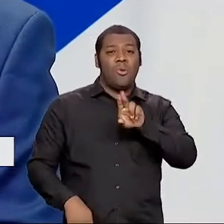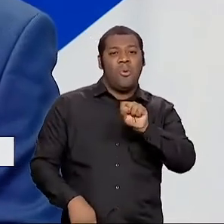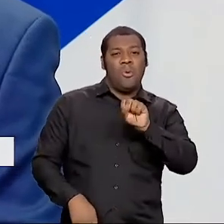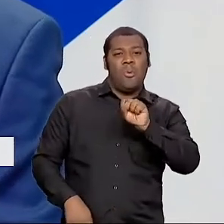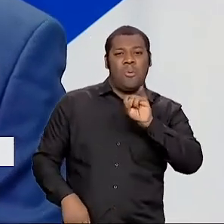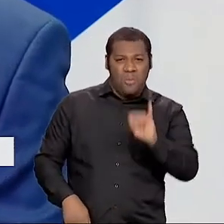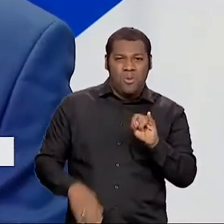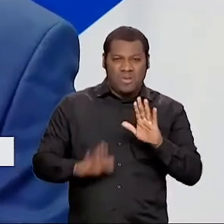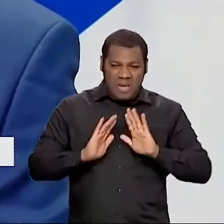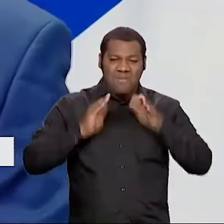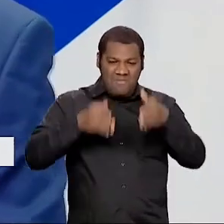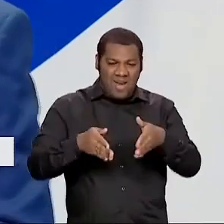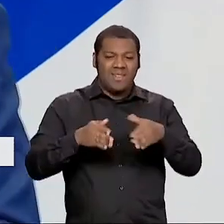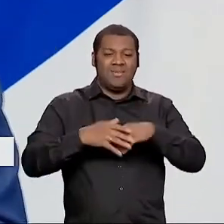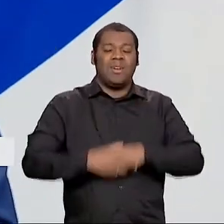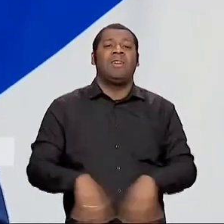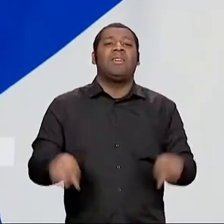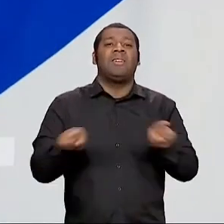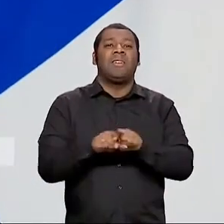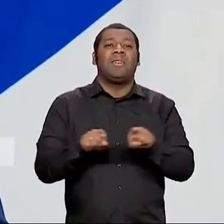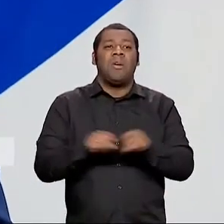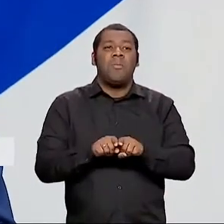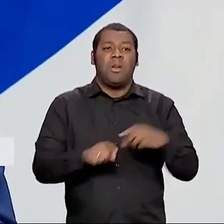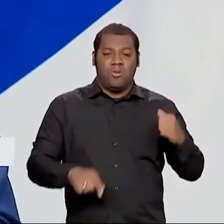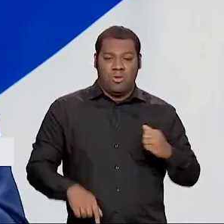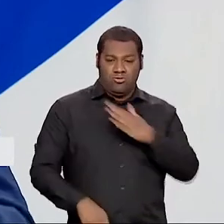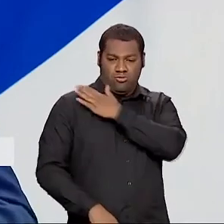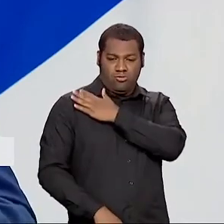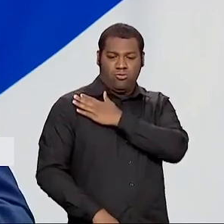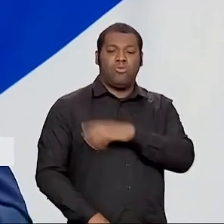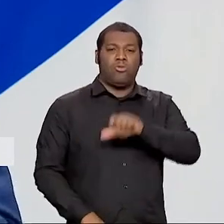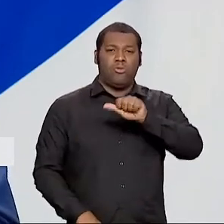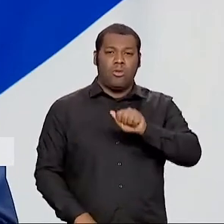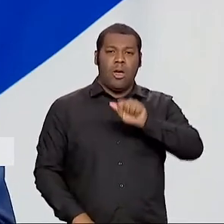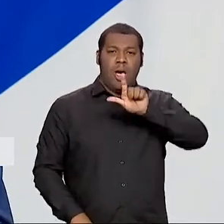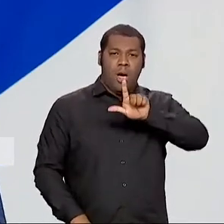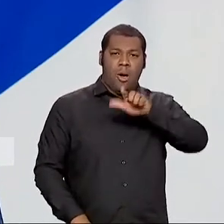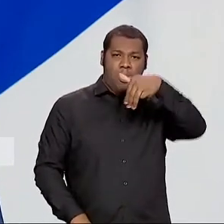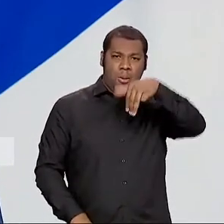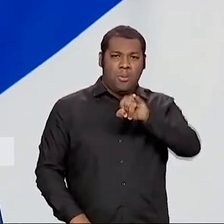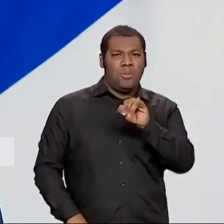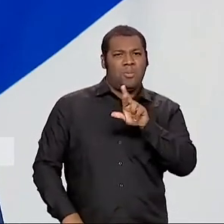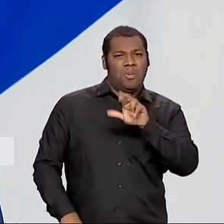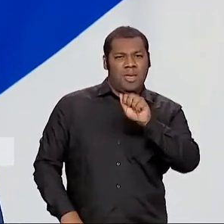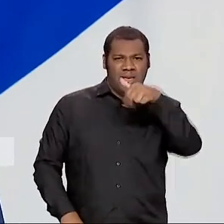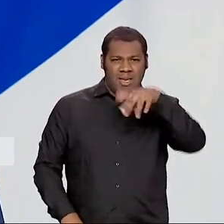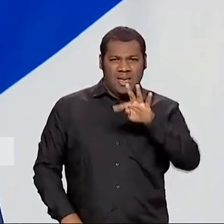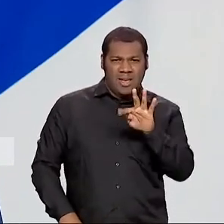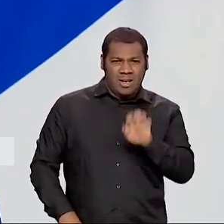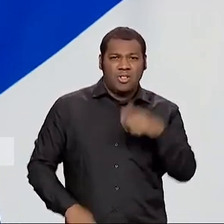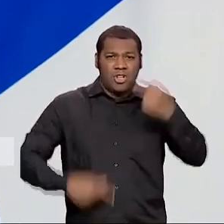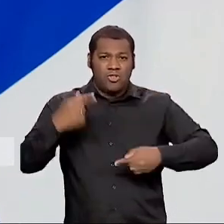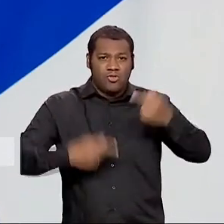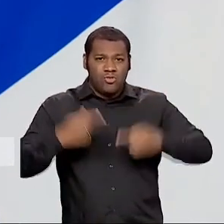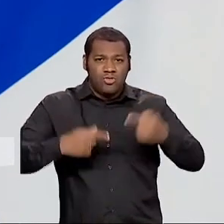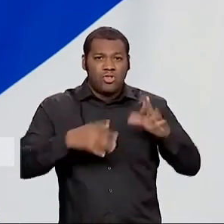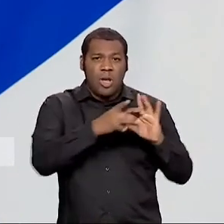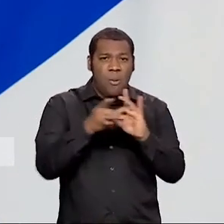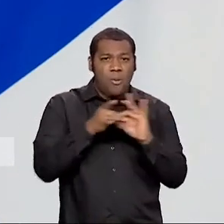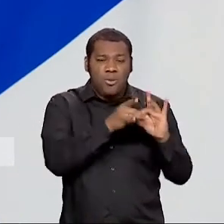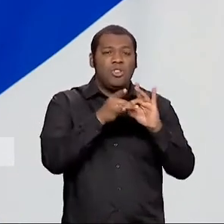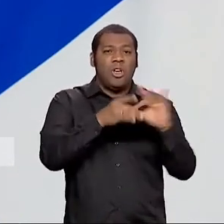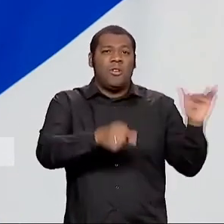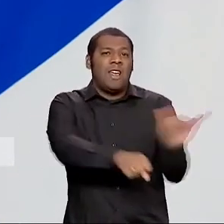Damasceno e por isso que estava presente o almirante Olsen, que nós estamos discutindo a nossa parceria estratégica na questão do